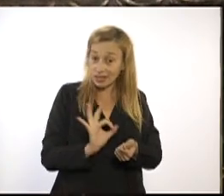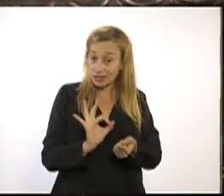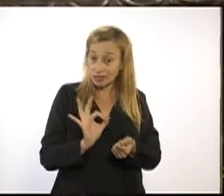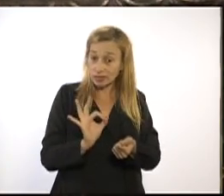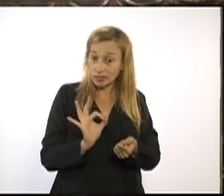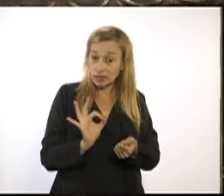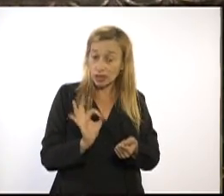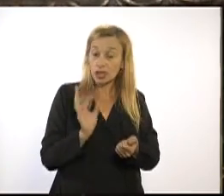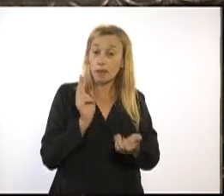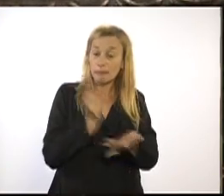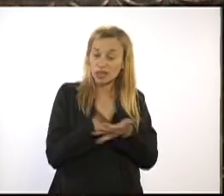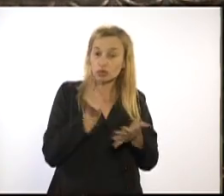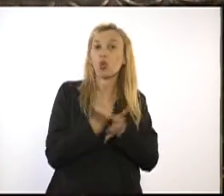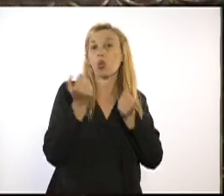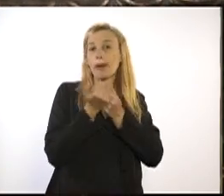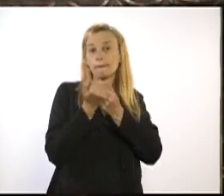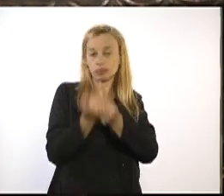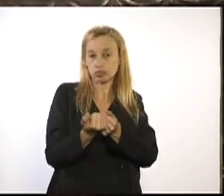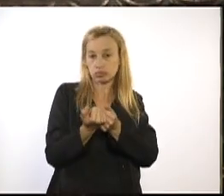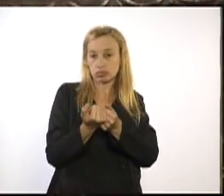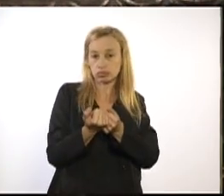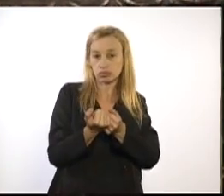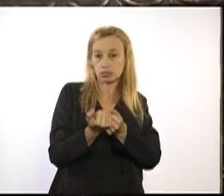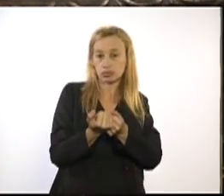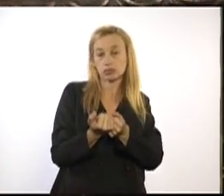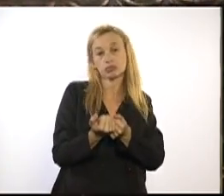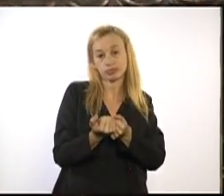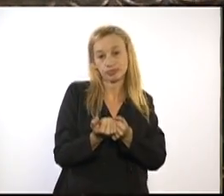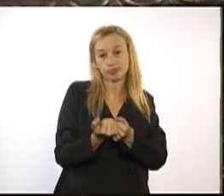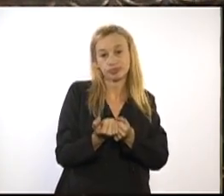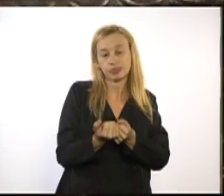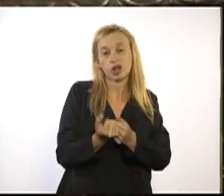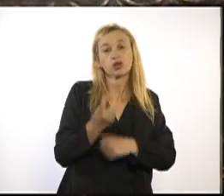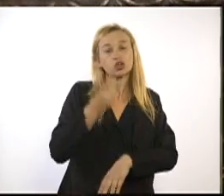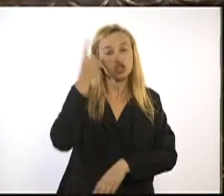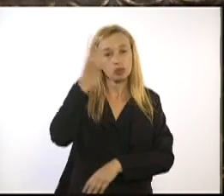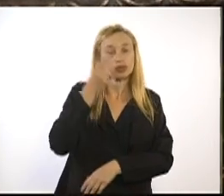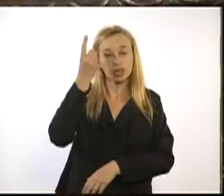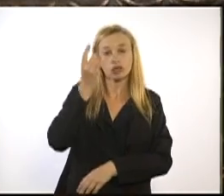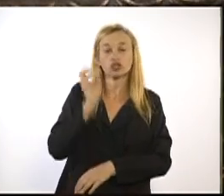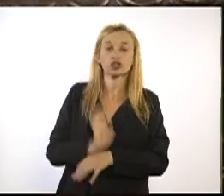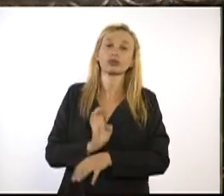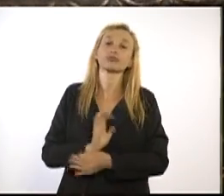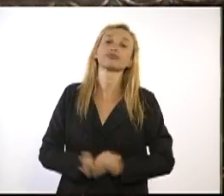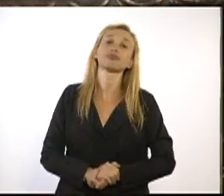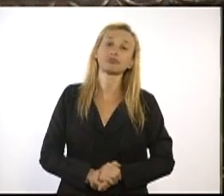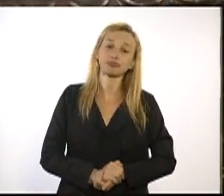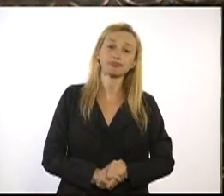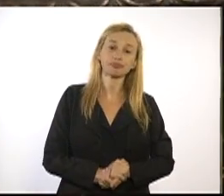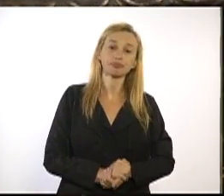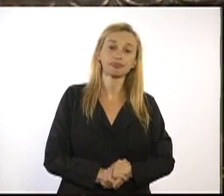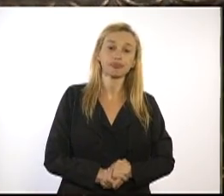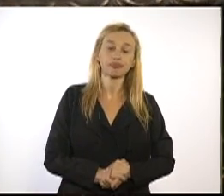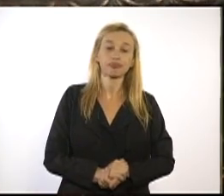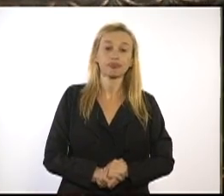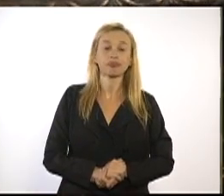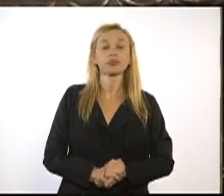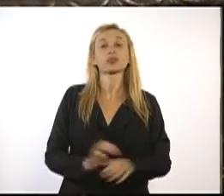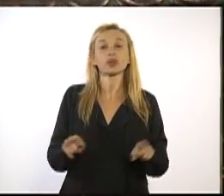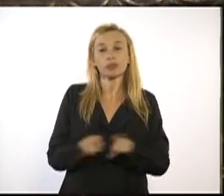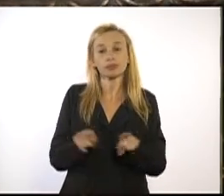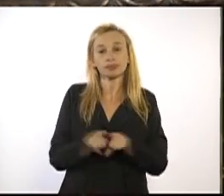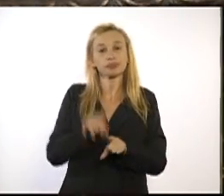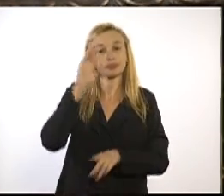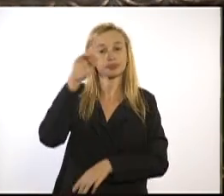mesmo com apoio e anuência do Parlamento Fluminense. E por terceiro, senhor